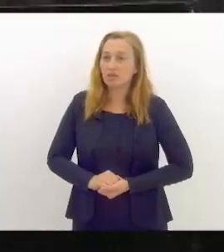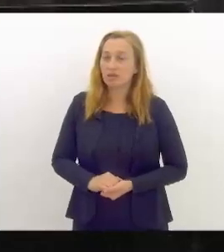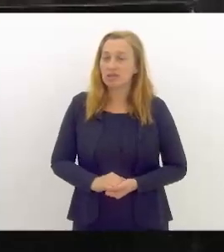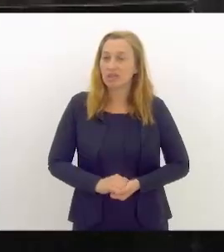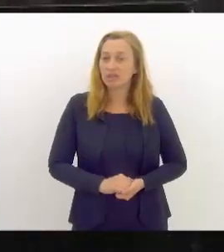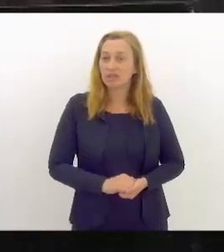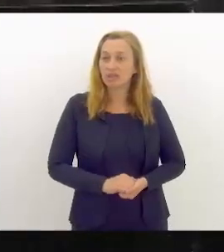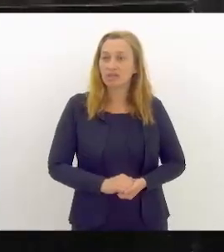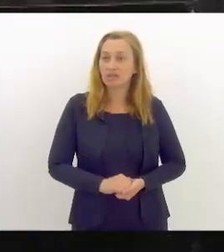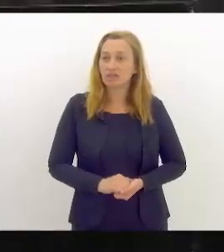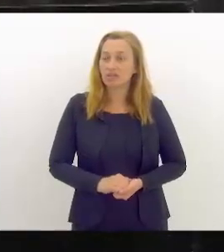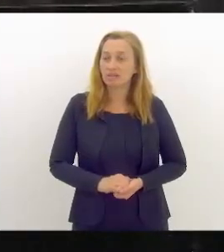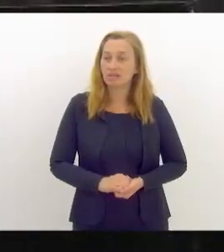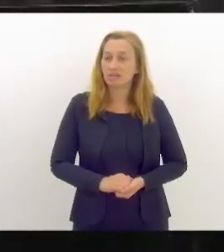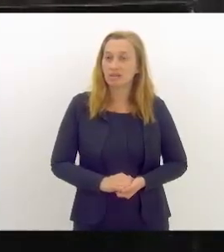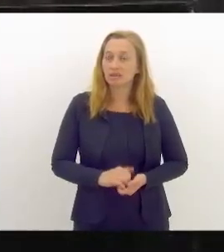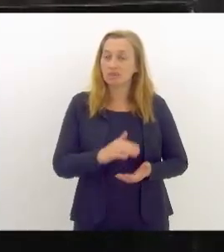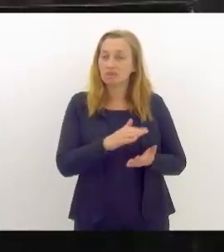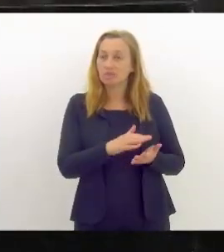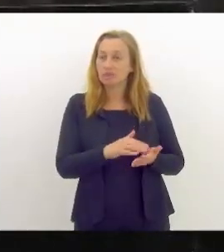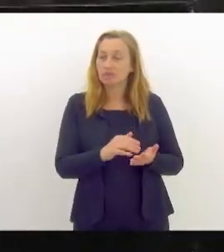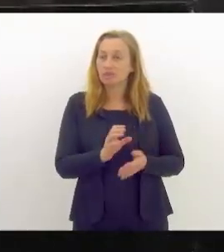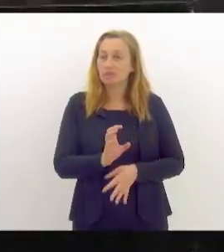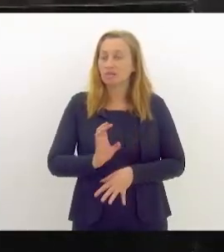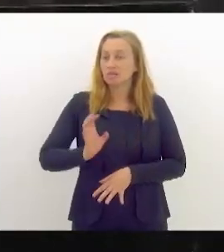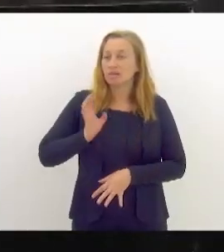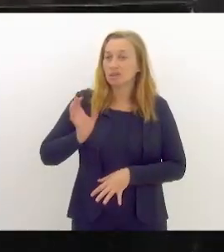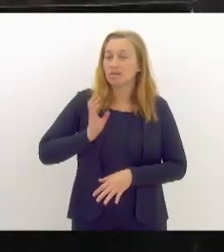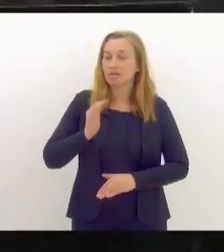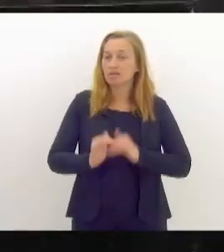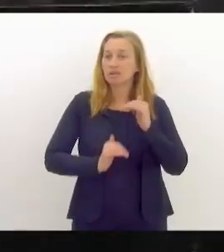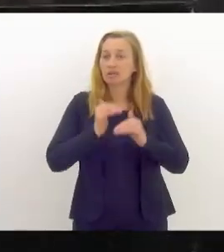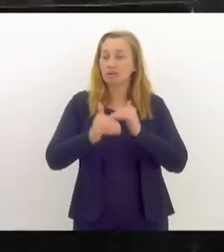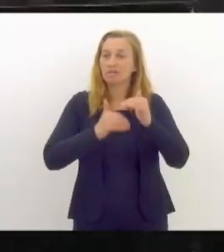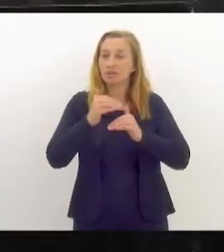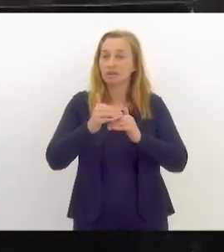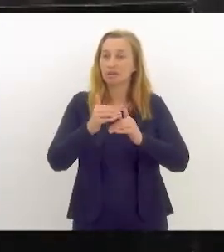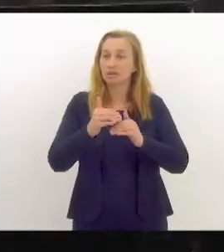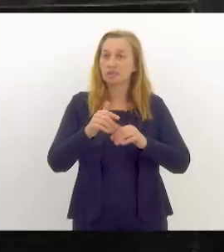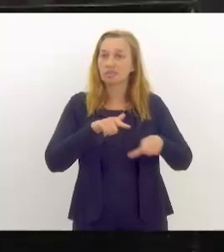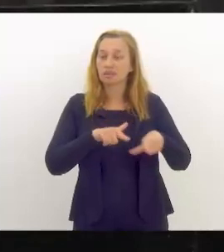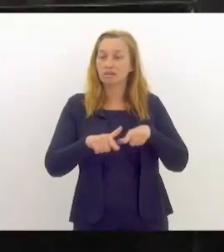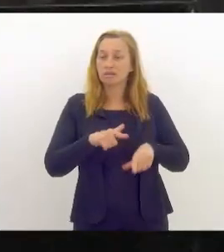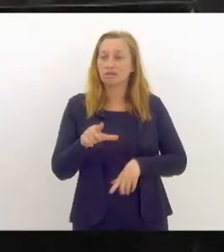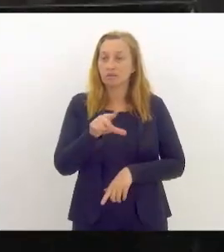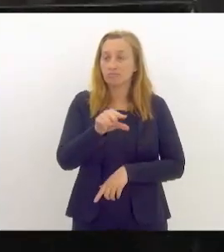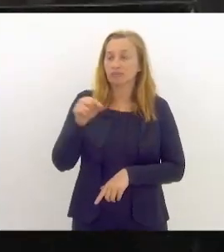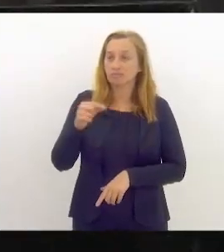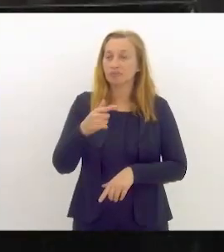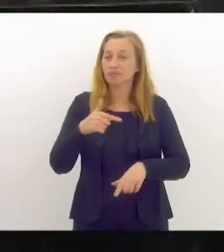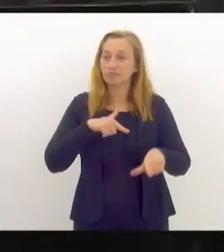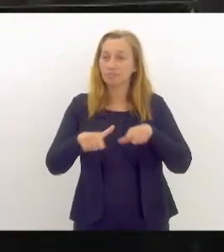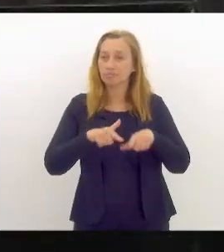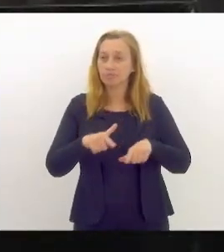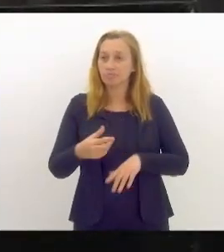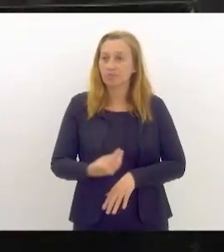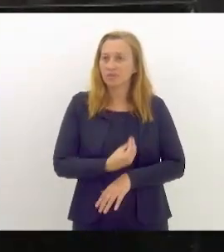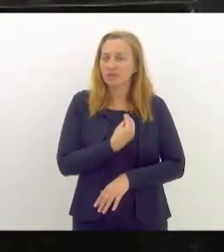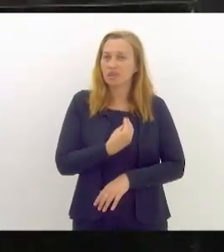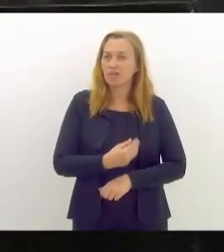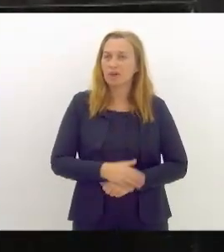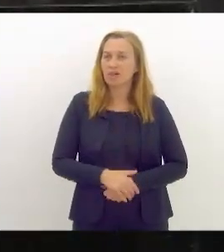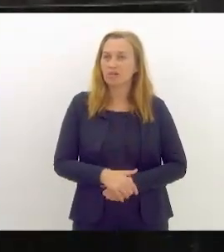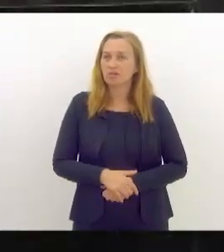é o caminho para a gente gerar mais riqueza desenvolvimento e Emprego e essa eu escolhi como minha missão de vida